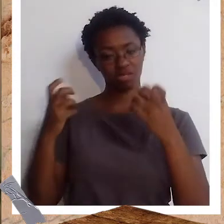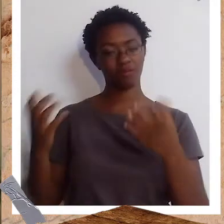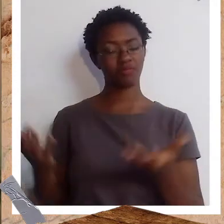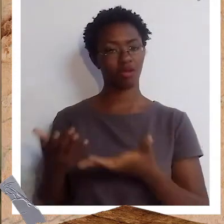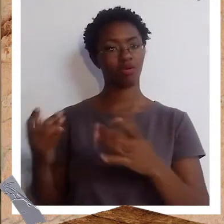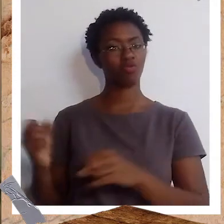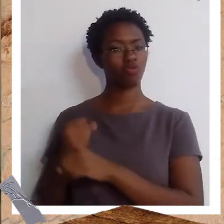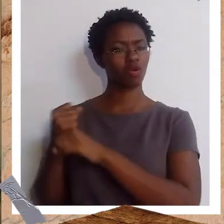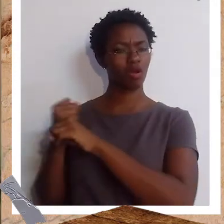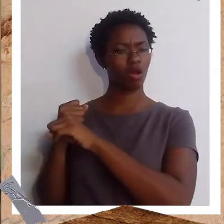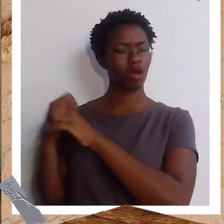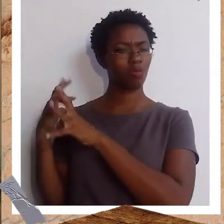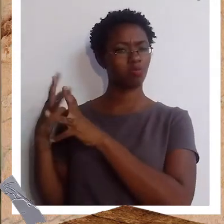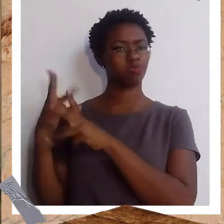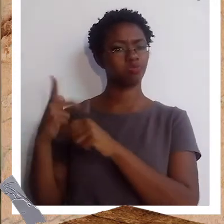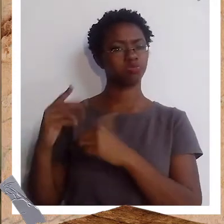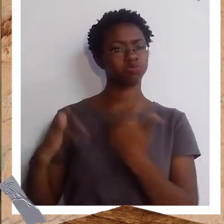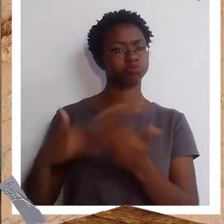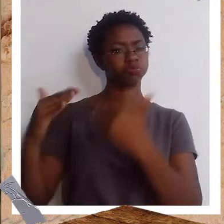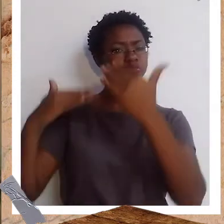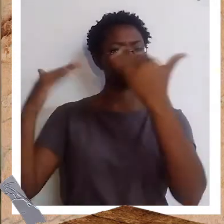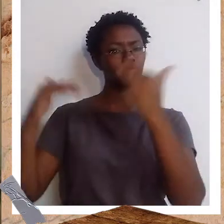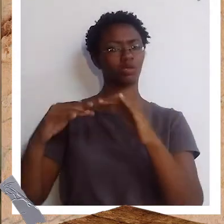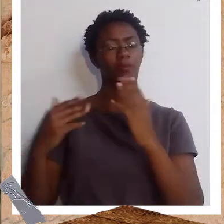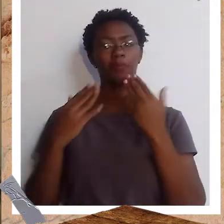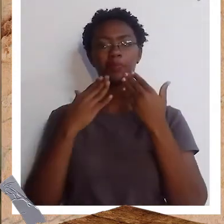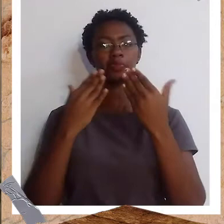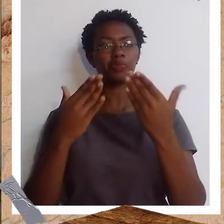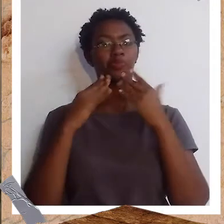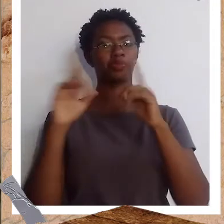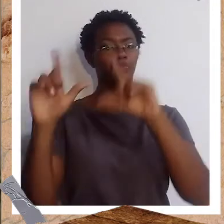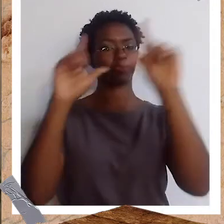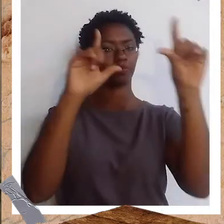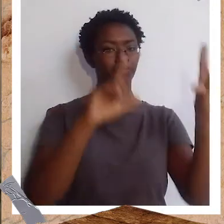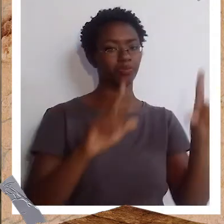anos o crescimento de exposições, de um boom de